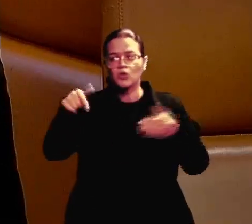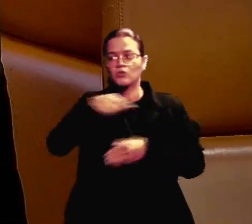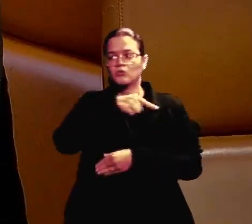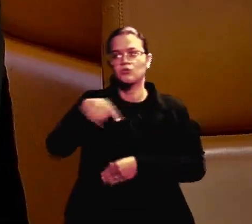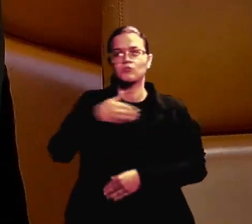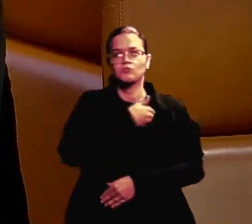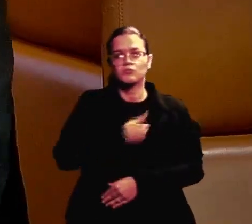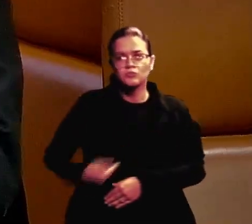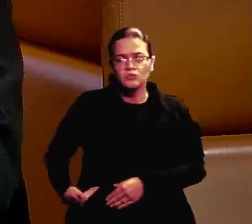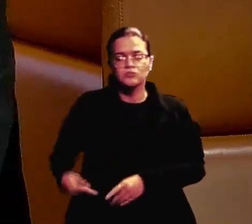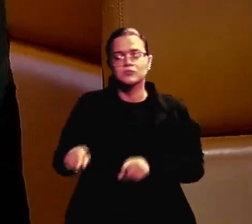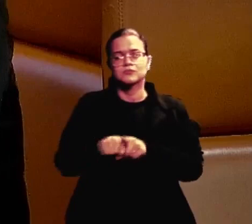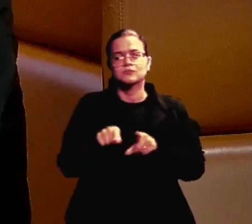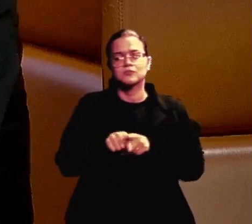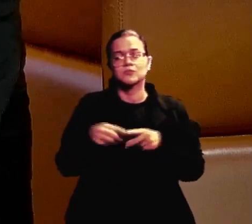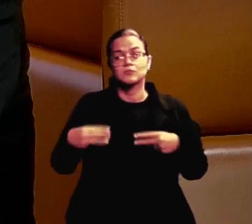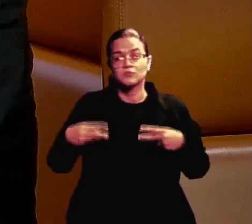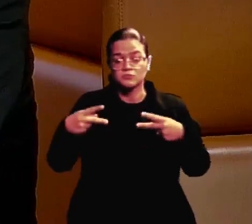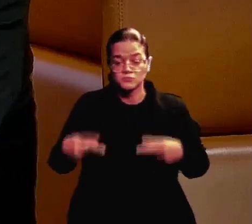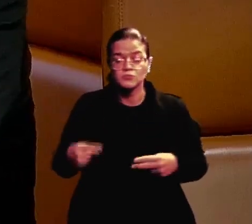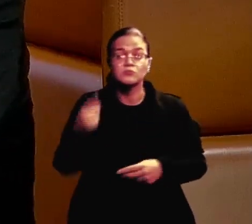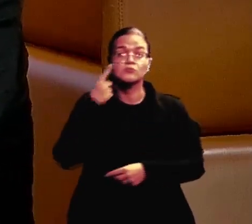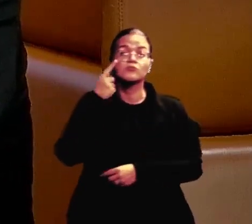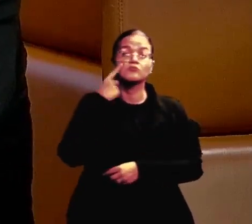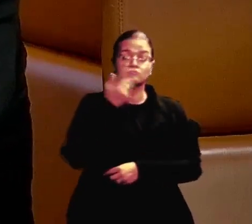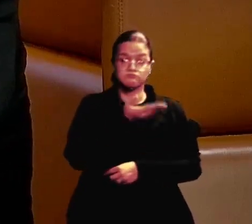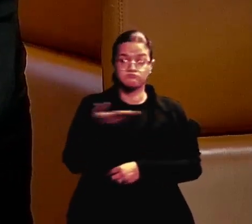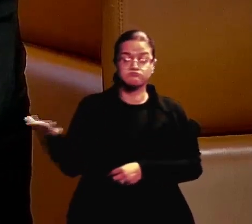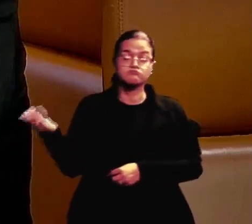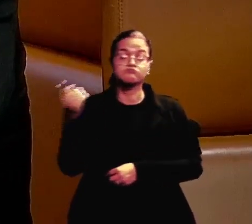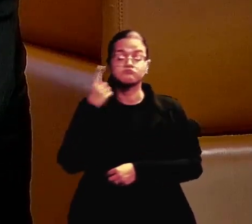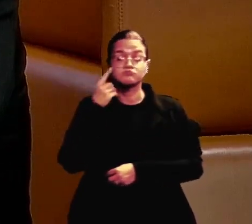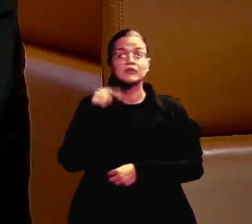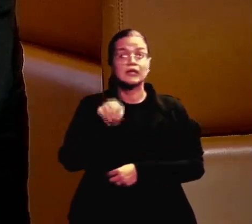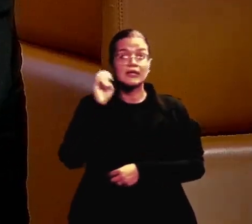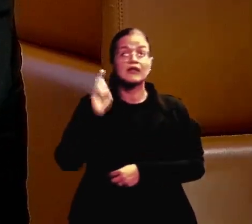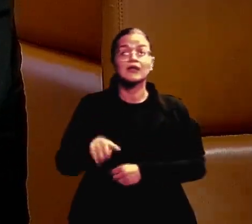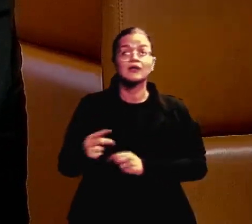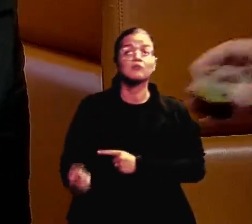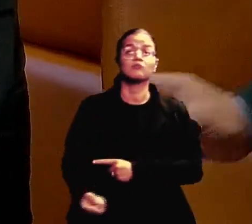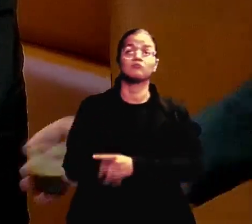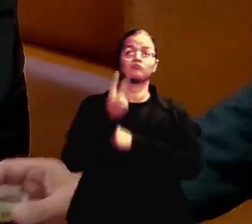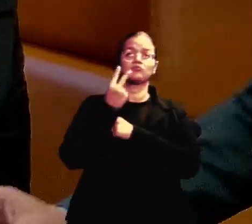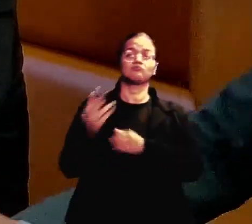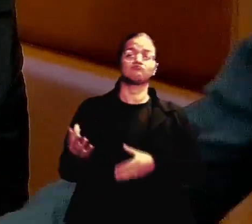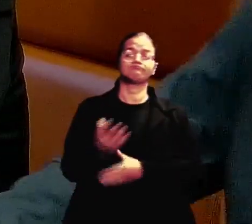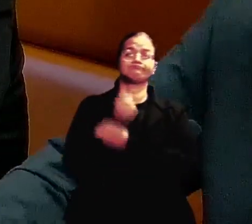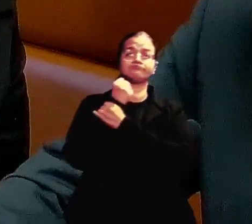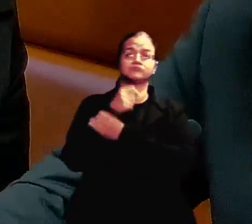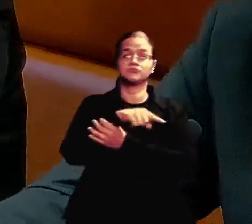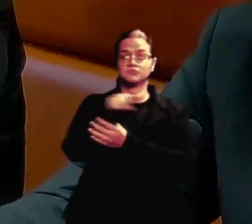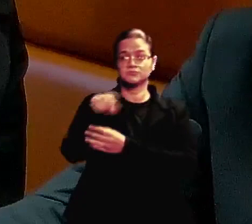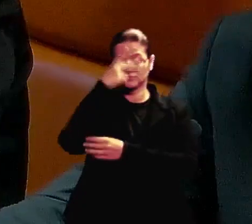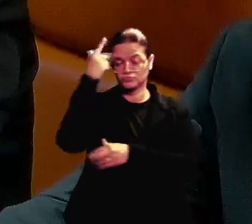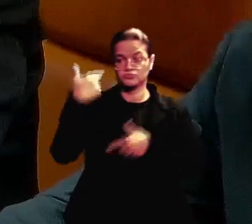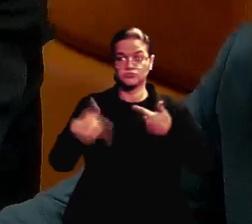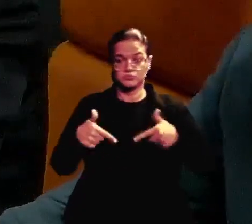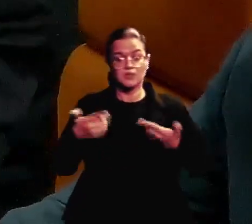Ministério Público, da Defensoria, porque, senhoras e senhores, isso dá uma proteção ao trabalhador.